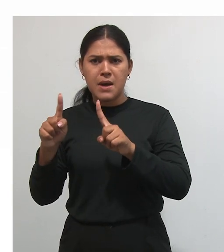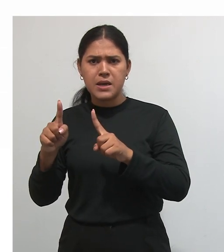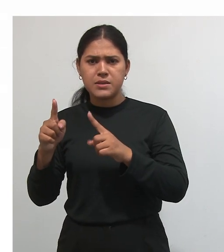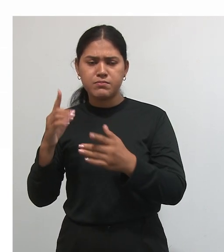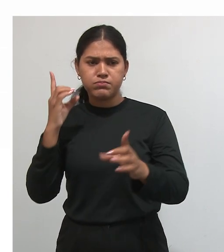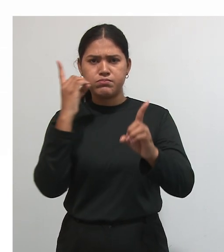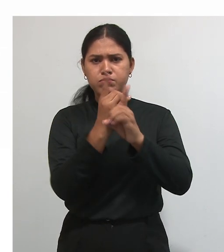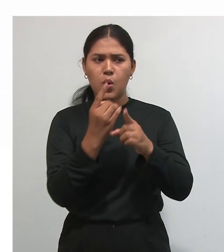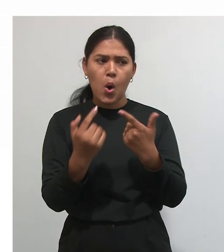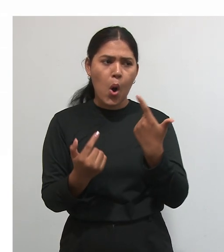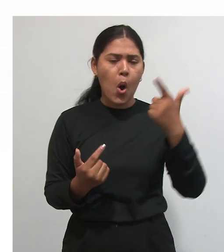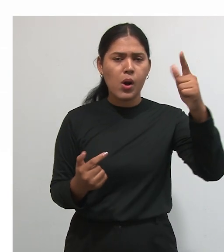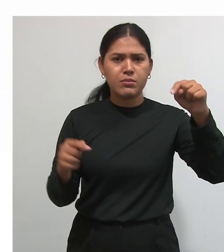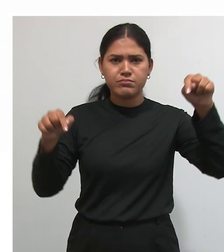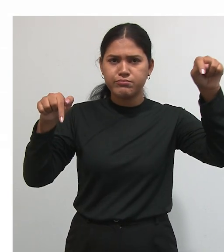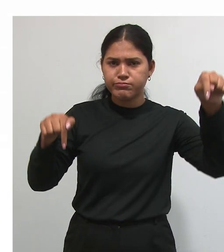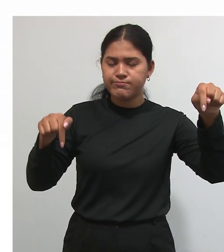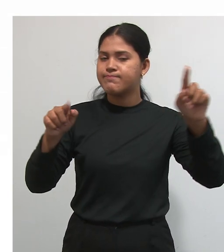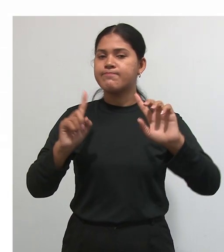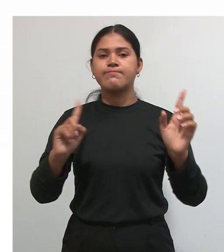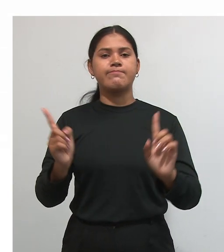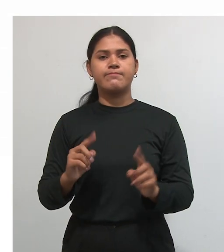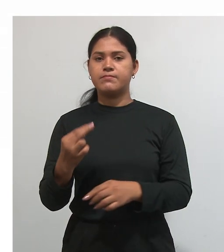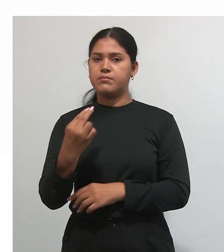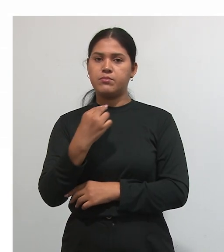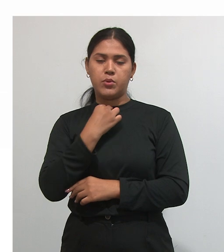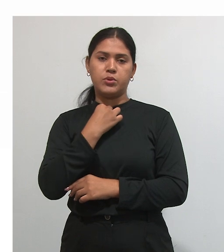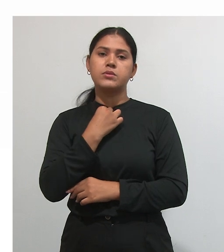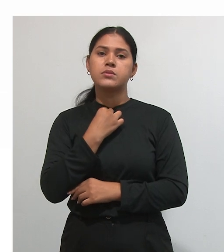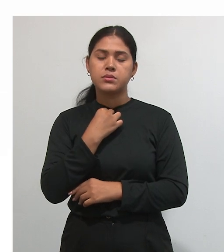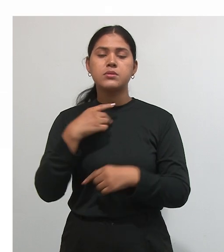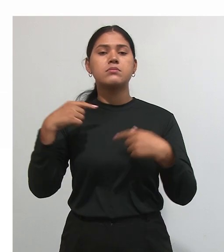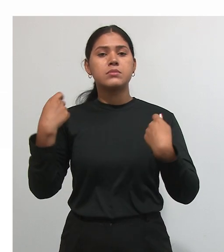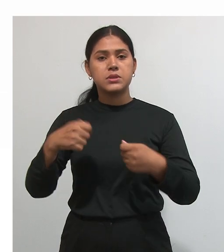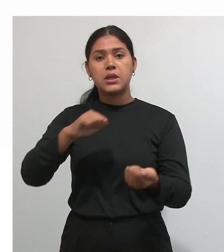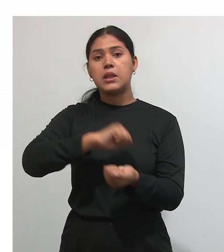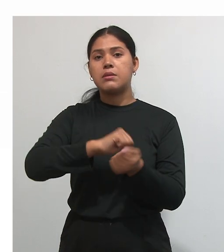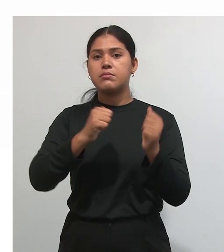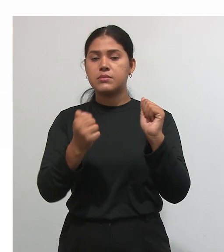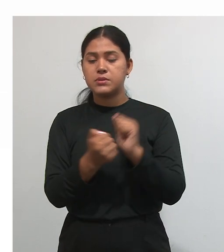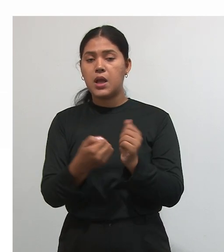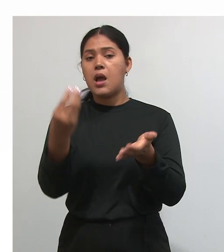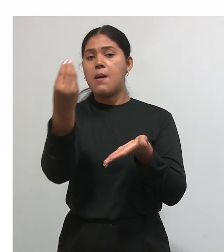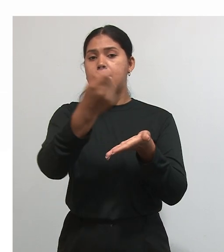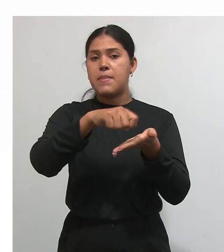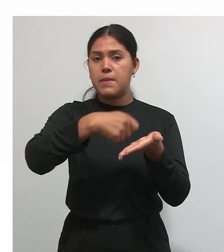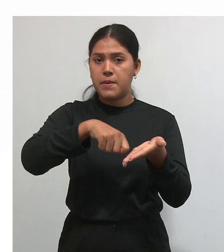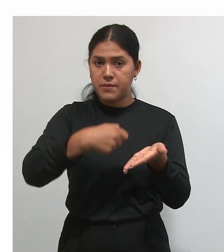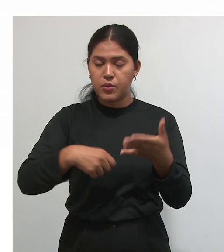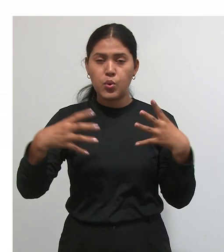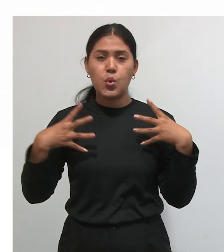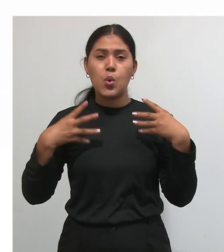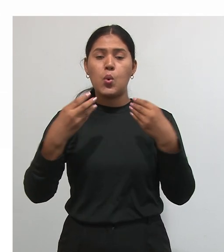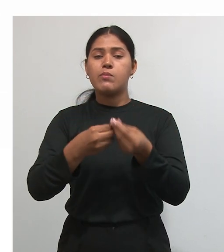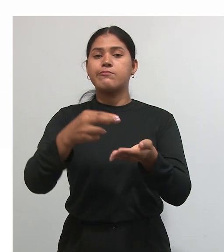fazer o inventário viu que estava lá na sala E. Todas essas alterações devem ser anotadas, tá? Outro registro que deve